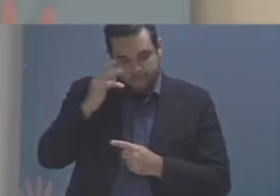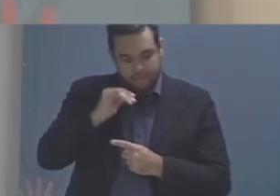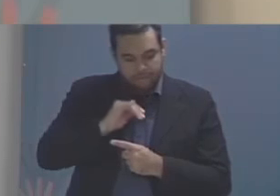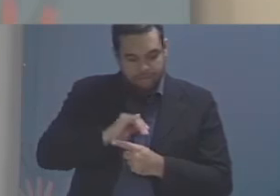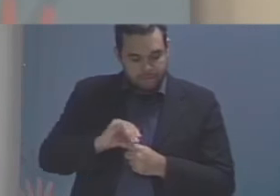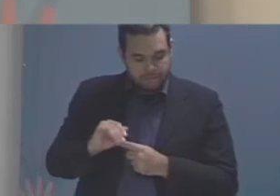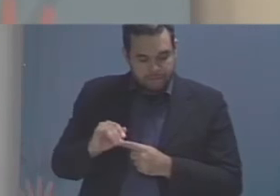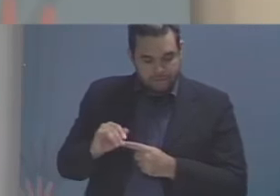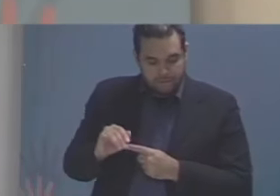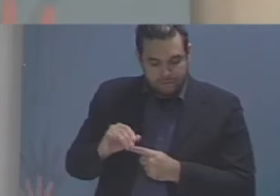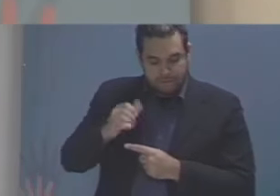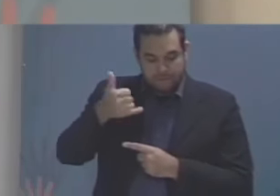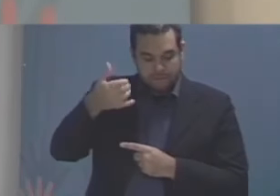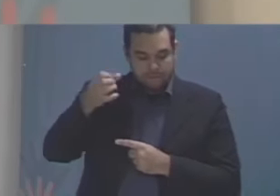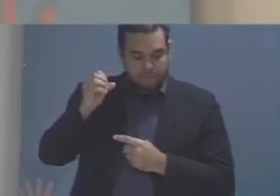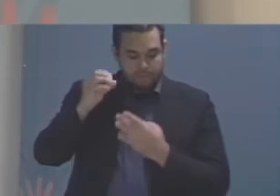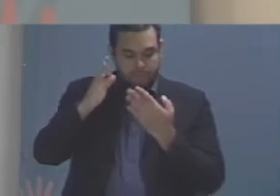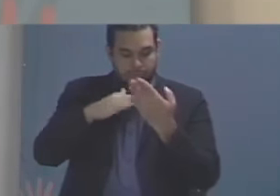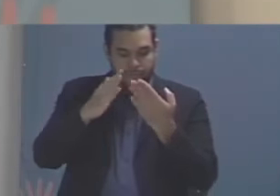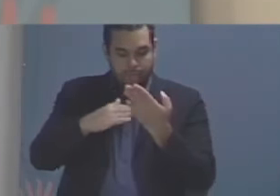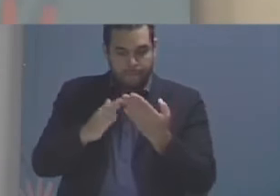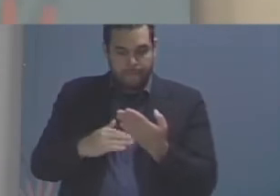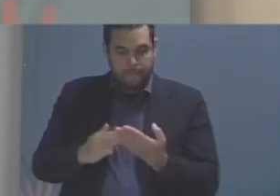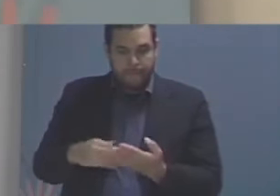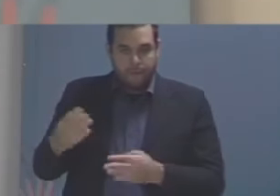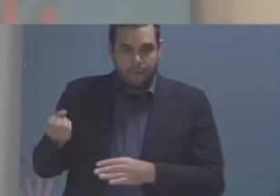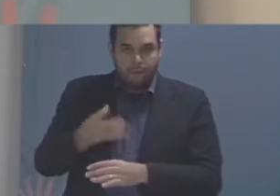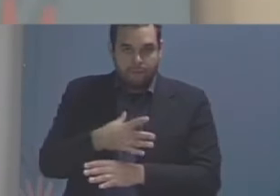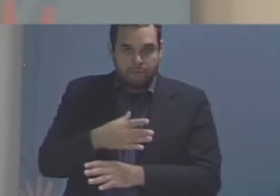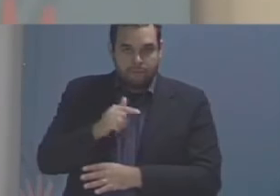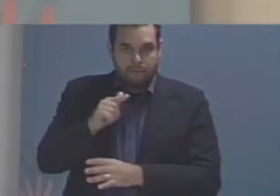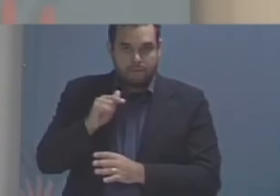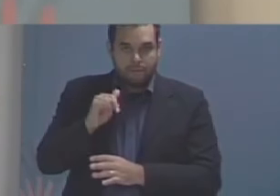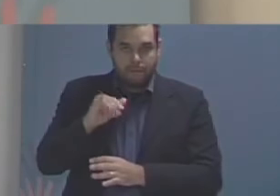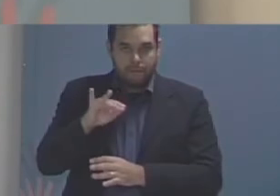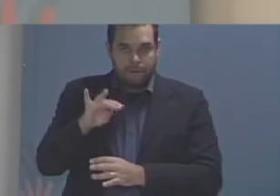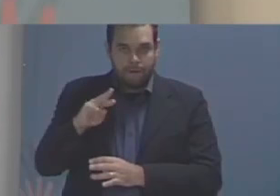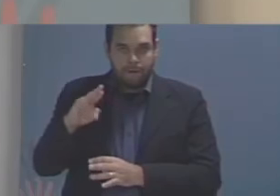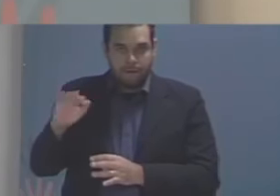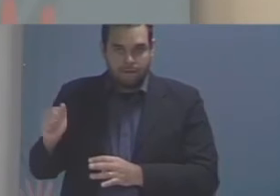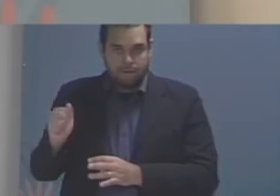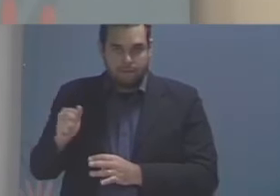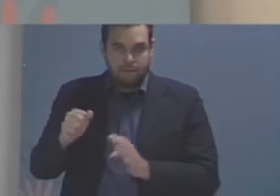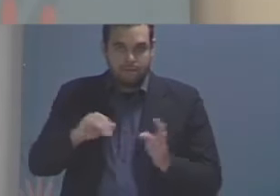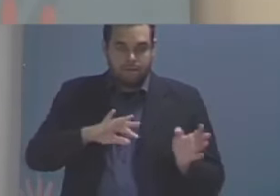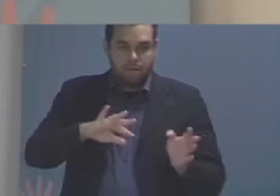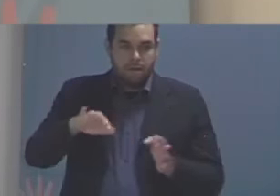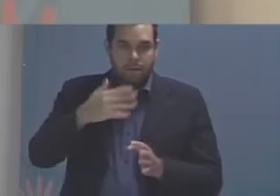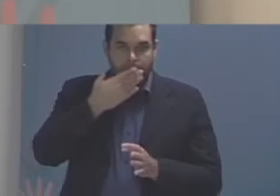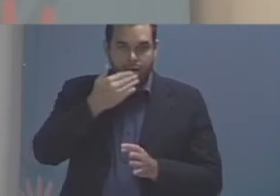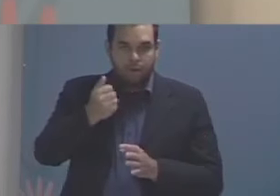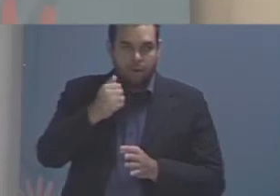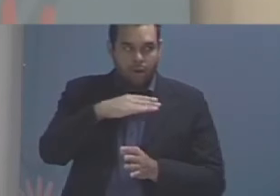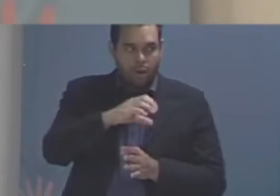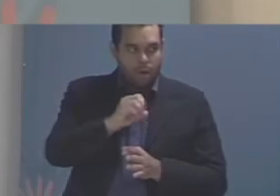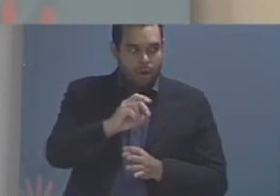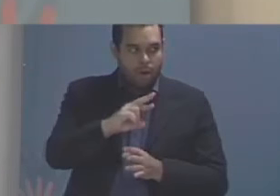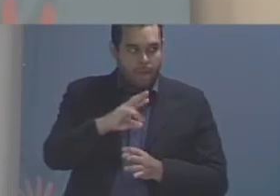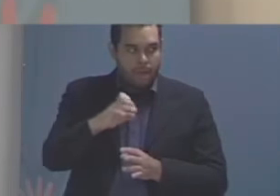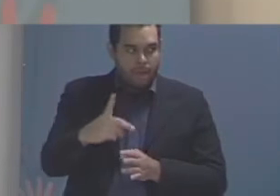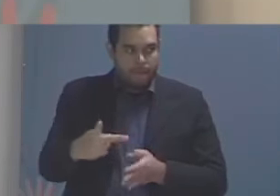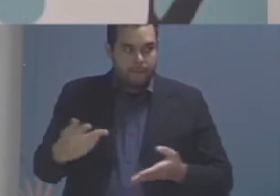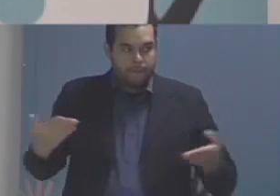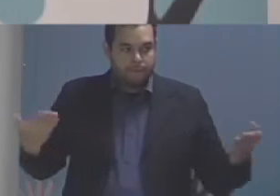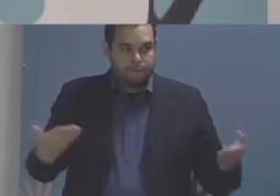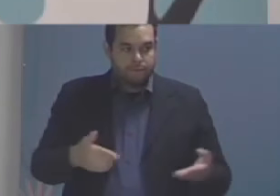tem 19 páginas contra o neoliberalismo e por aí vai. O melhor COREP é aquele que tem uma democracia de fato. Não é o modelo de hoje.